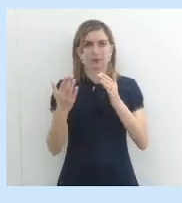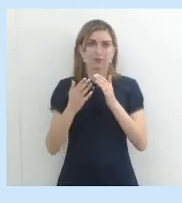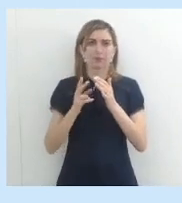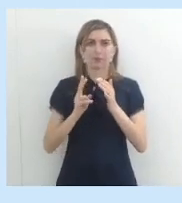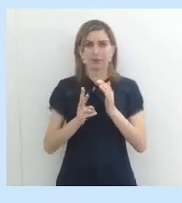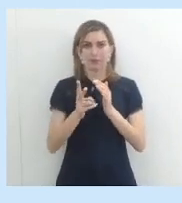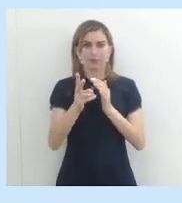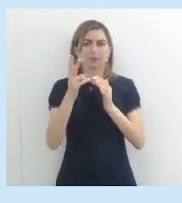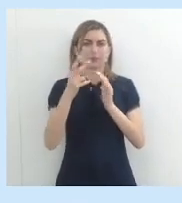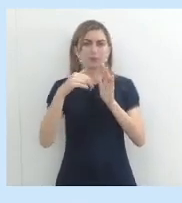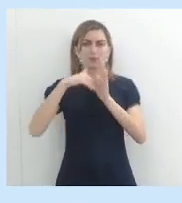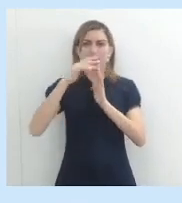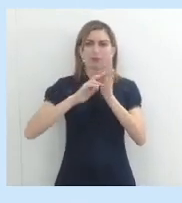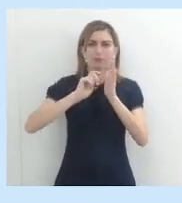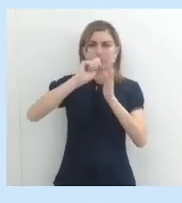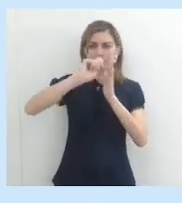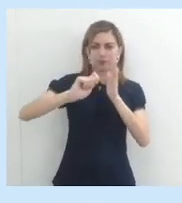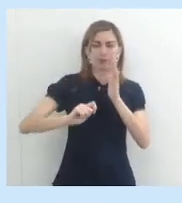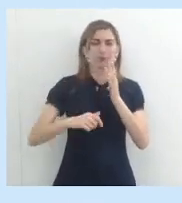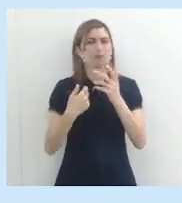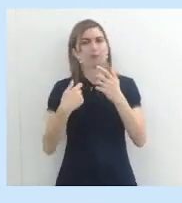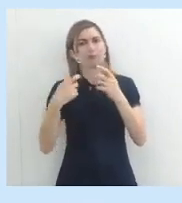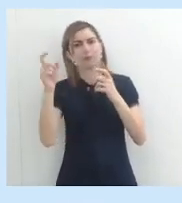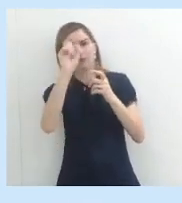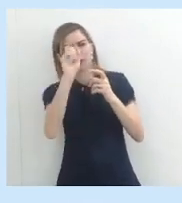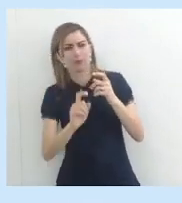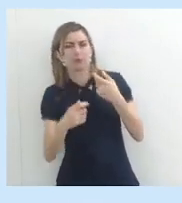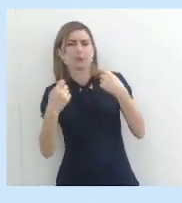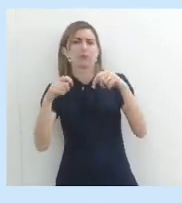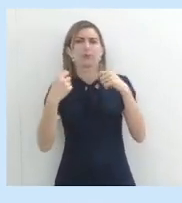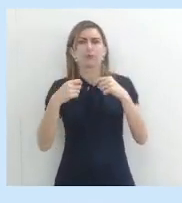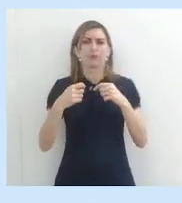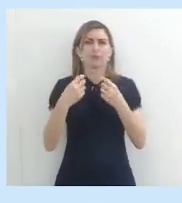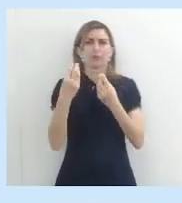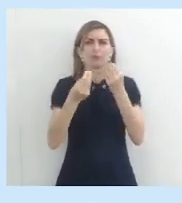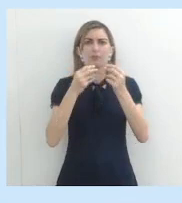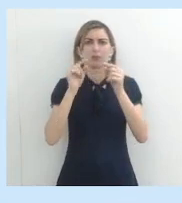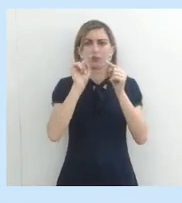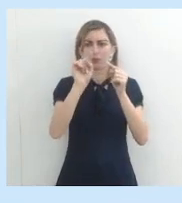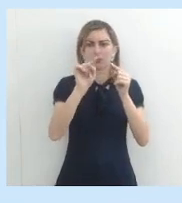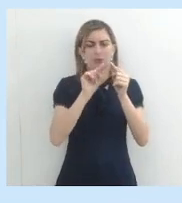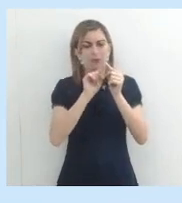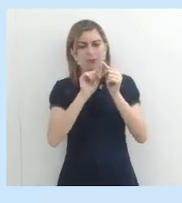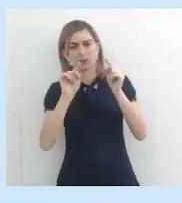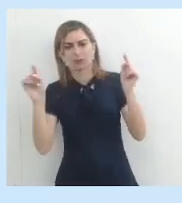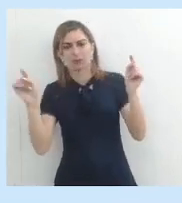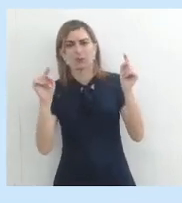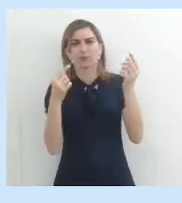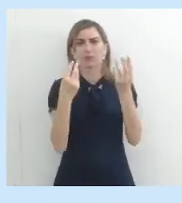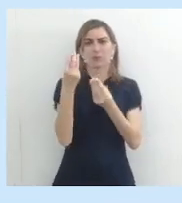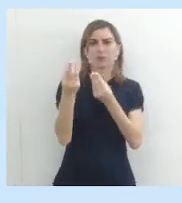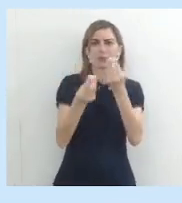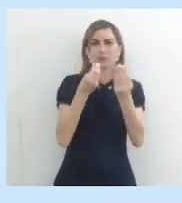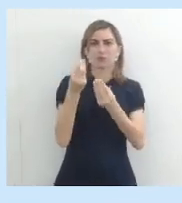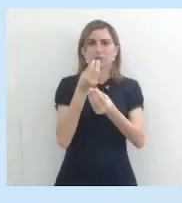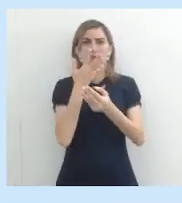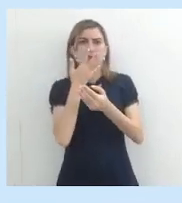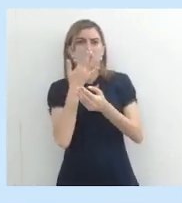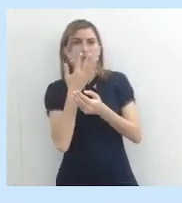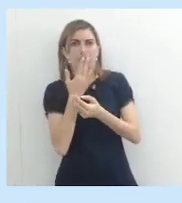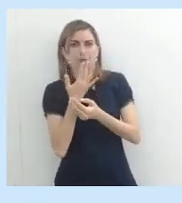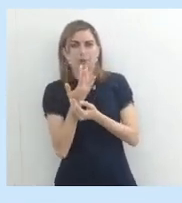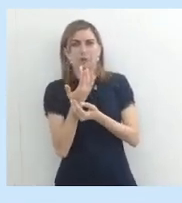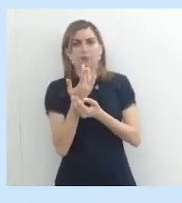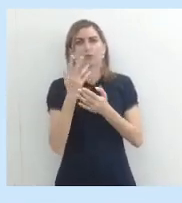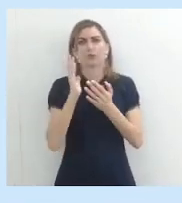né, grafite, os principais elementos vão ser o ponto, a linha, a forma e a cor. A cor, como a gente já estudou em outras